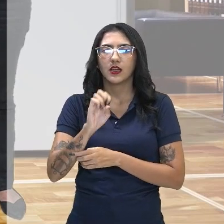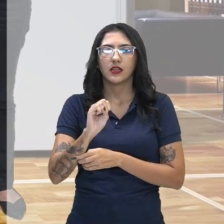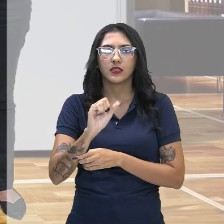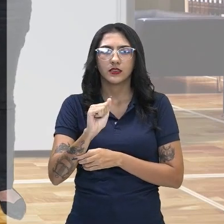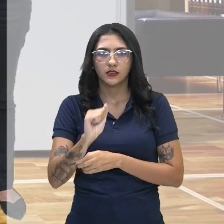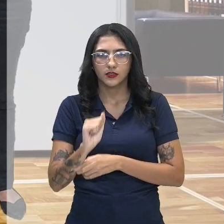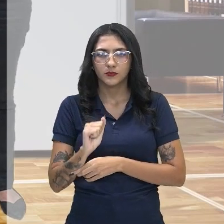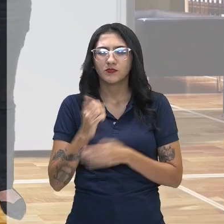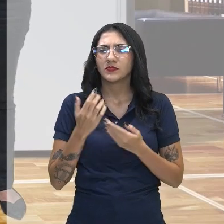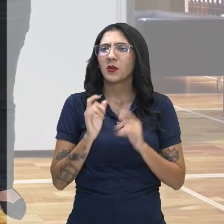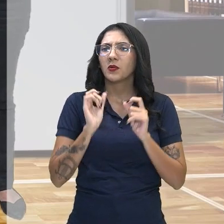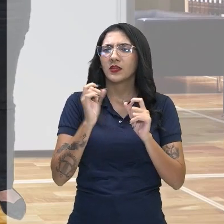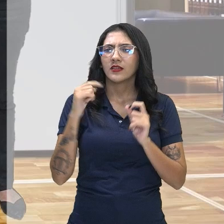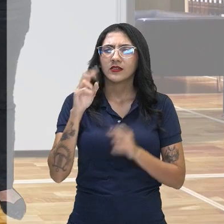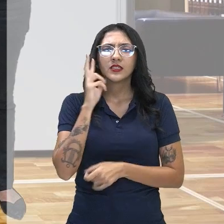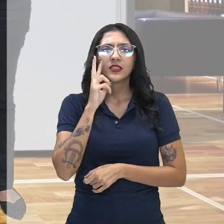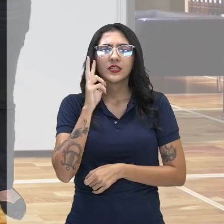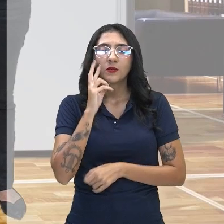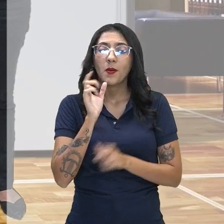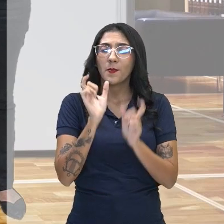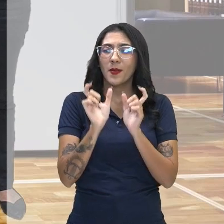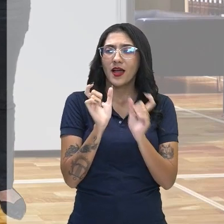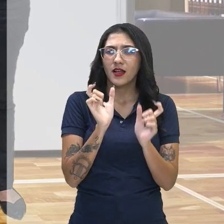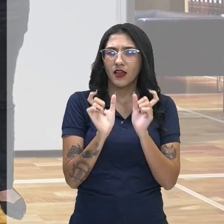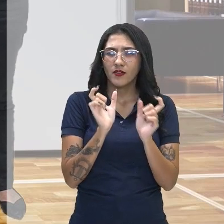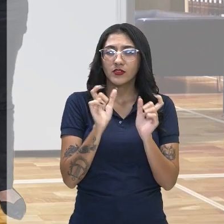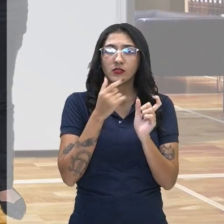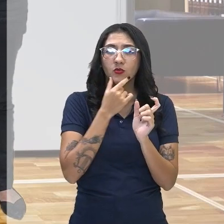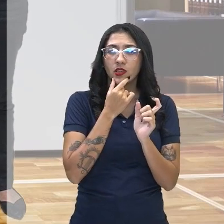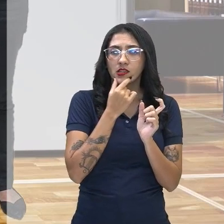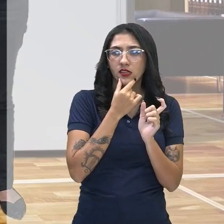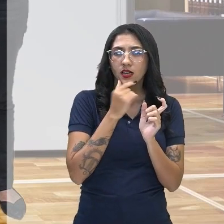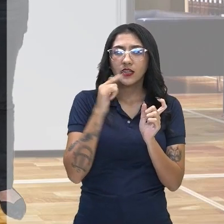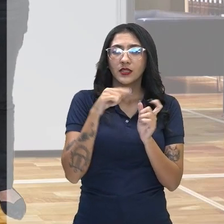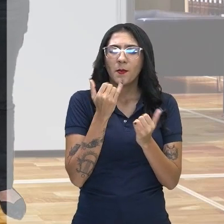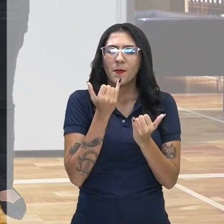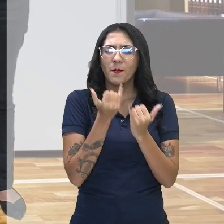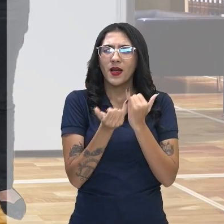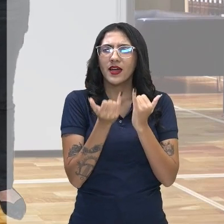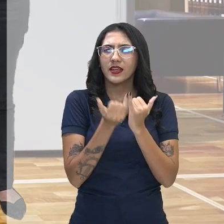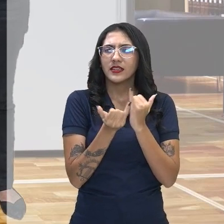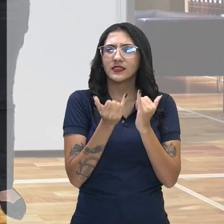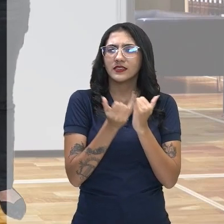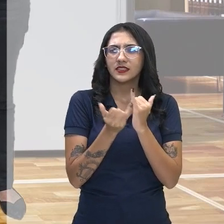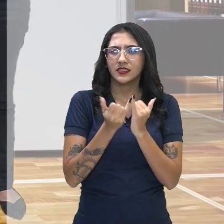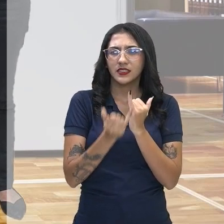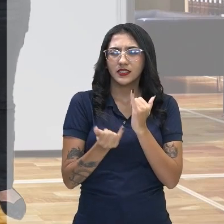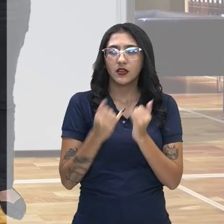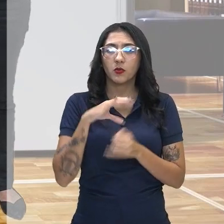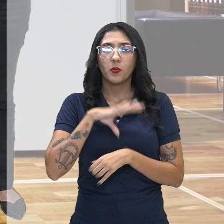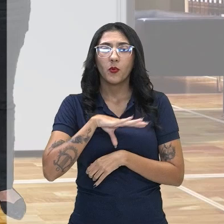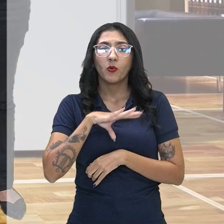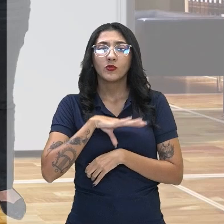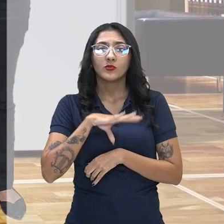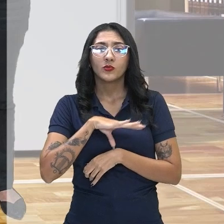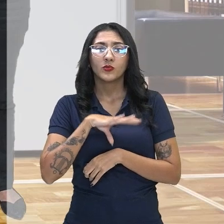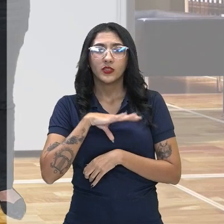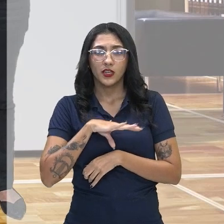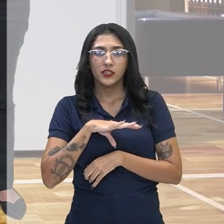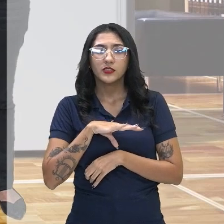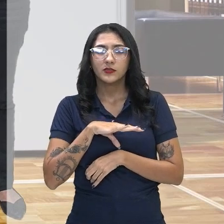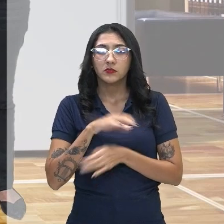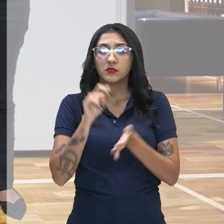Palavras cognatas são aquelas que são parecidas com as nossas palavras em língua portuguesa, na